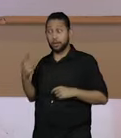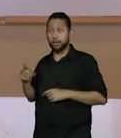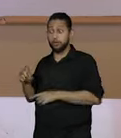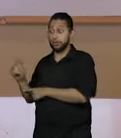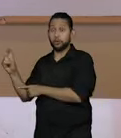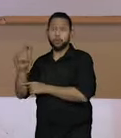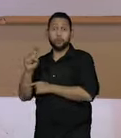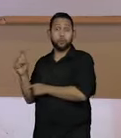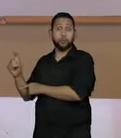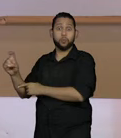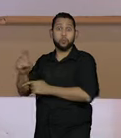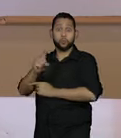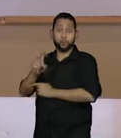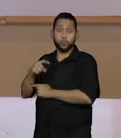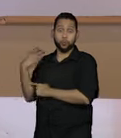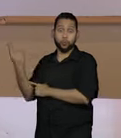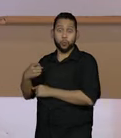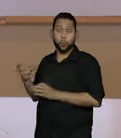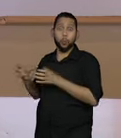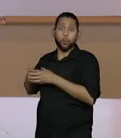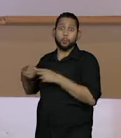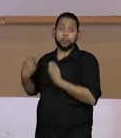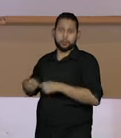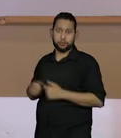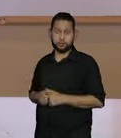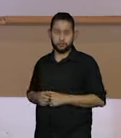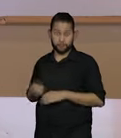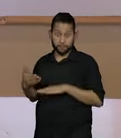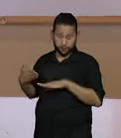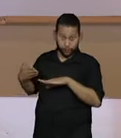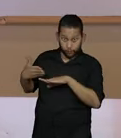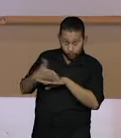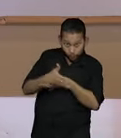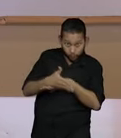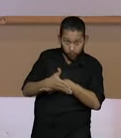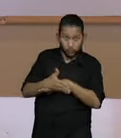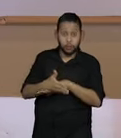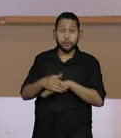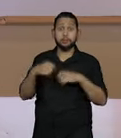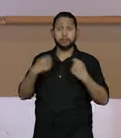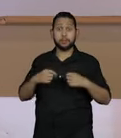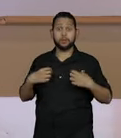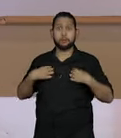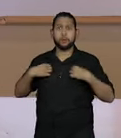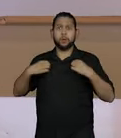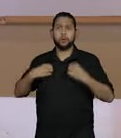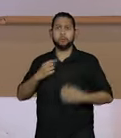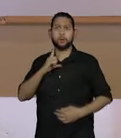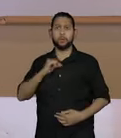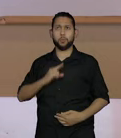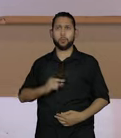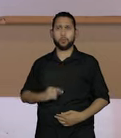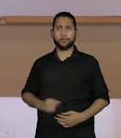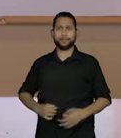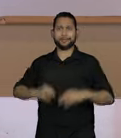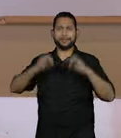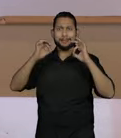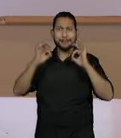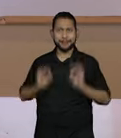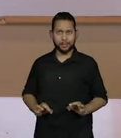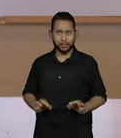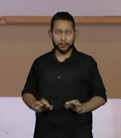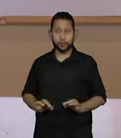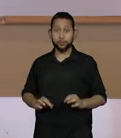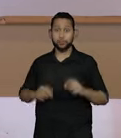EPC. No laboratório, devemos fazer uso de trajes adequados, jaleco, óculos